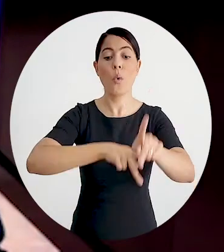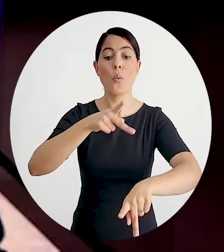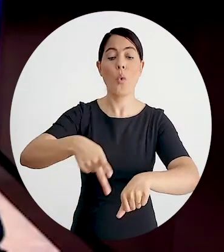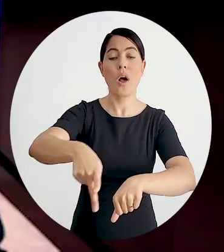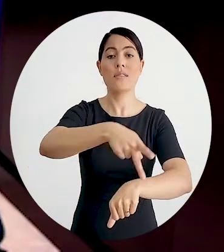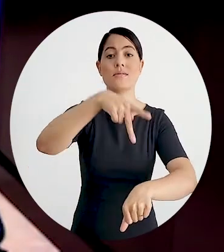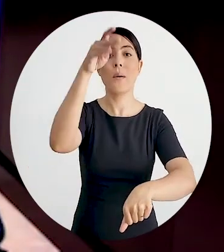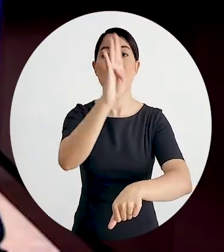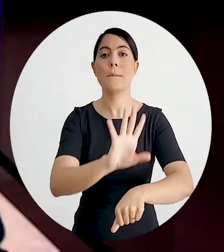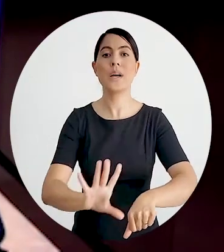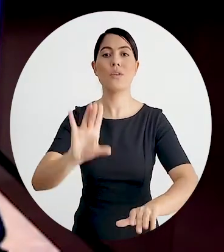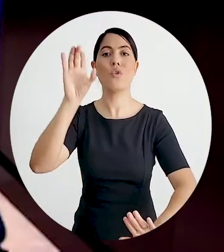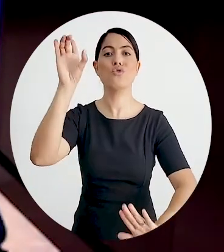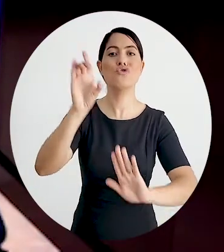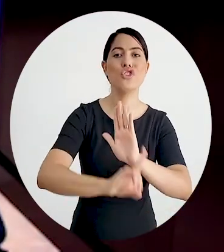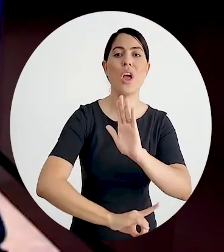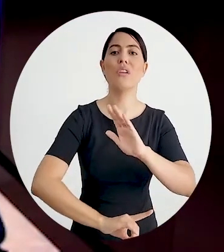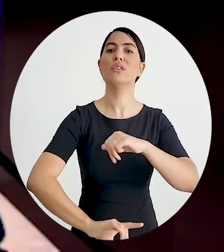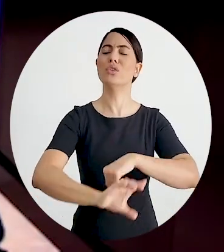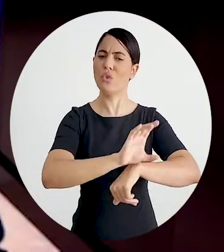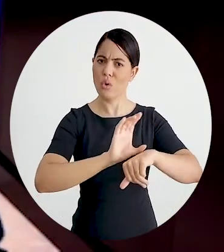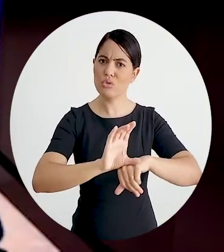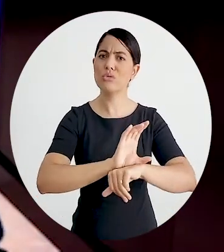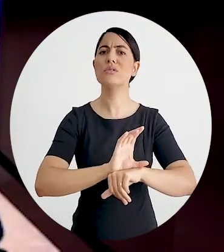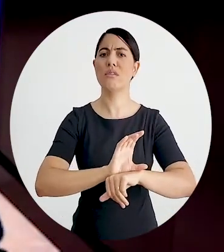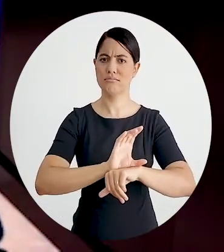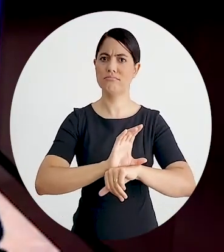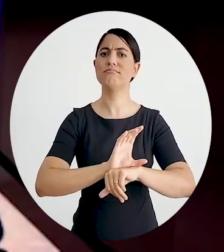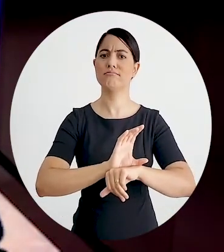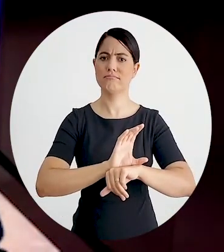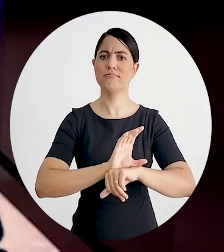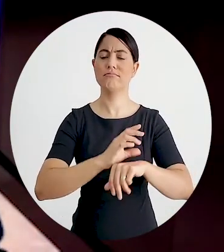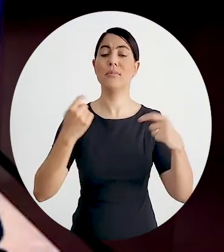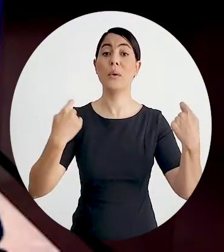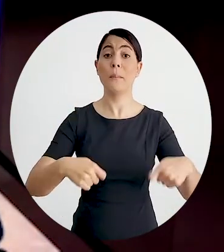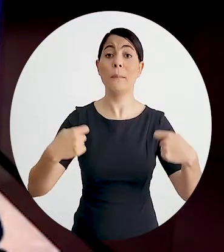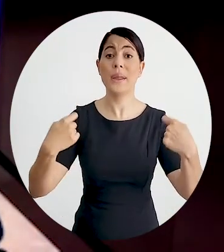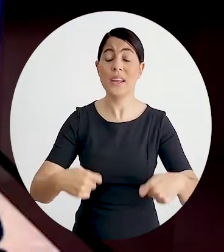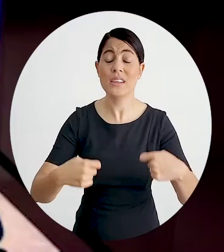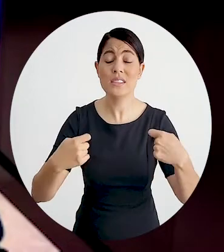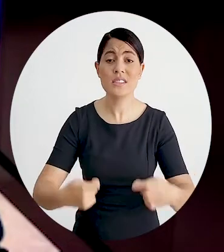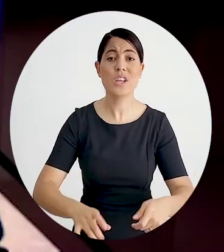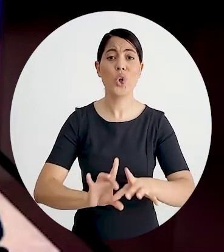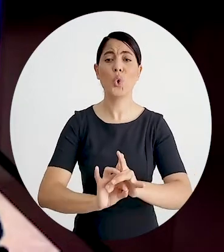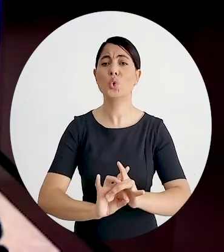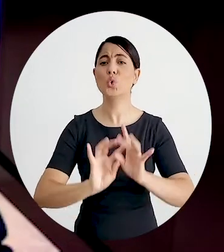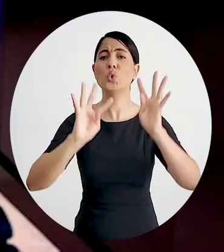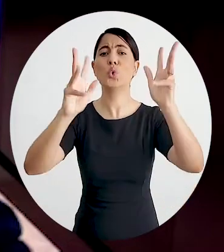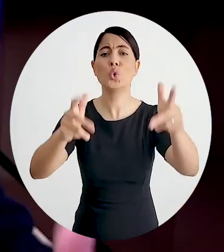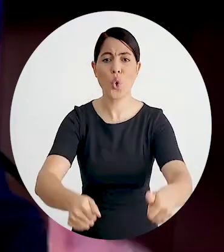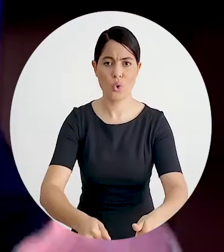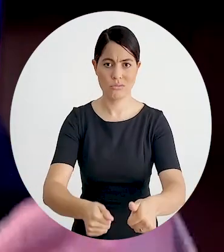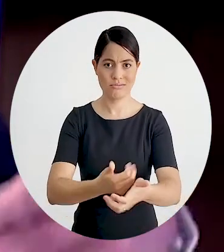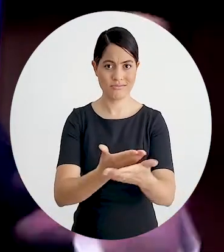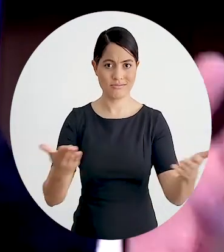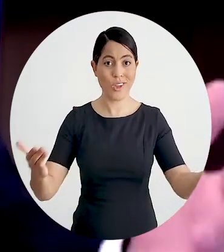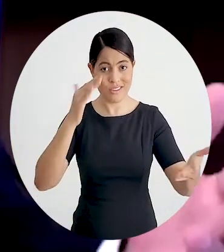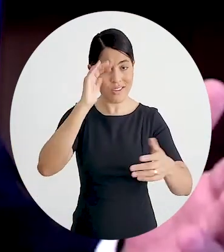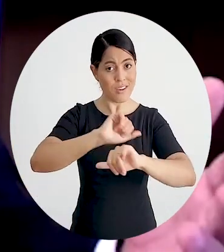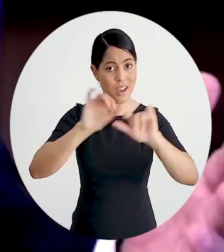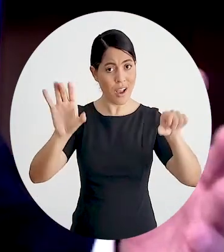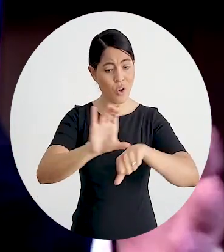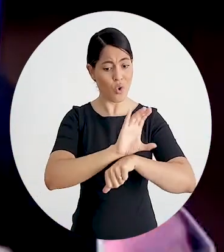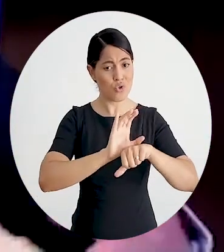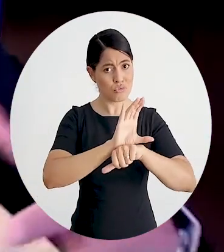os brasileiros. Então, todos se integram neste conceito de sociedade aberta. Todos somos intérpretes